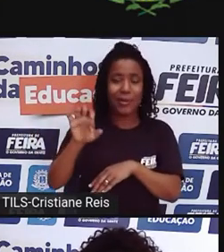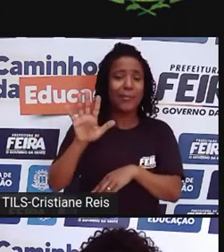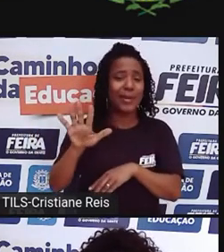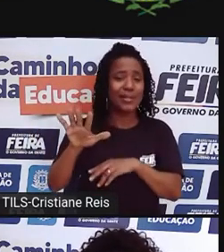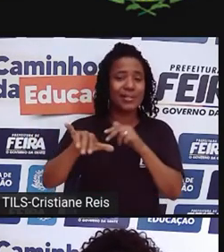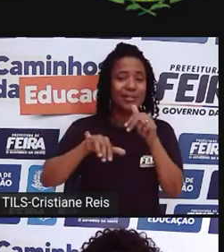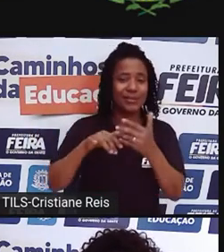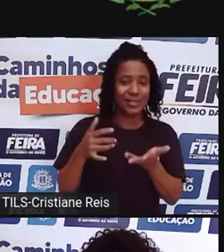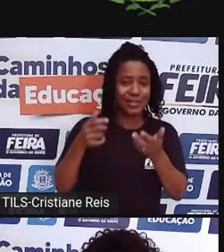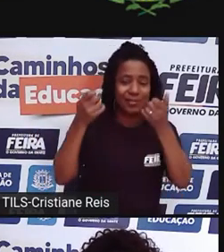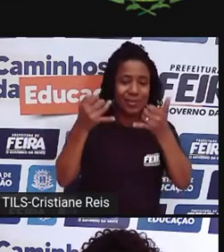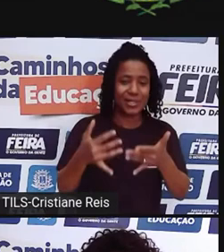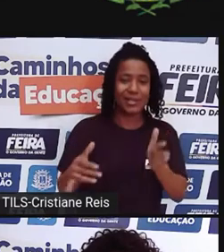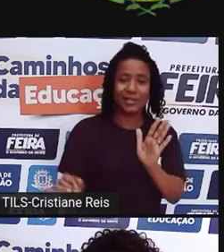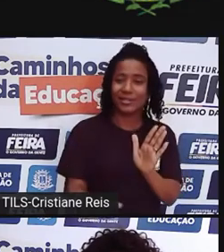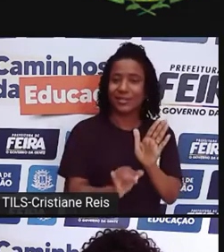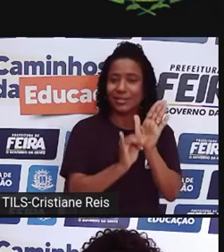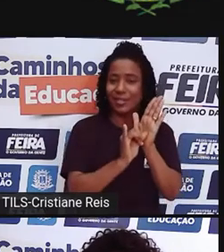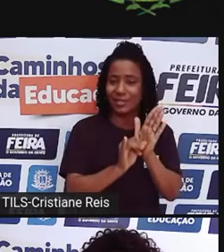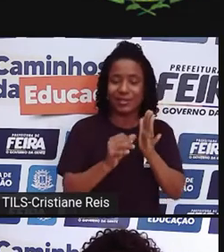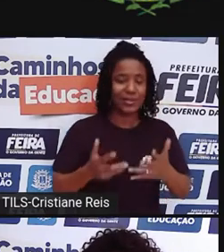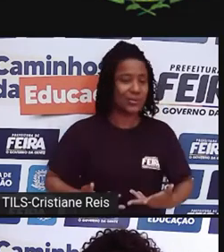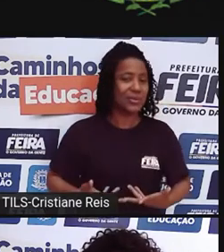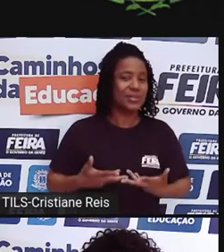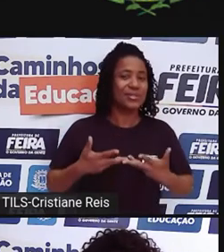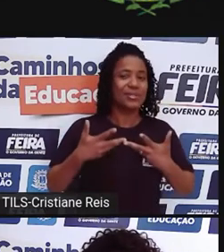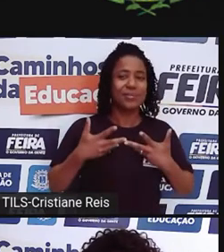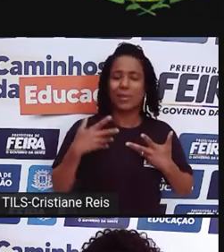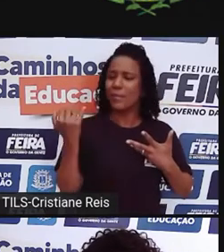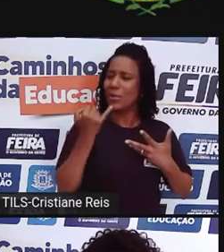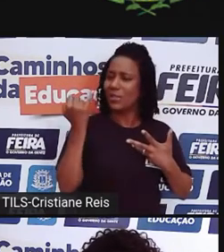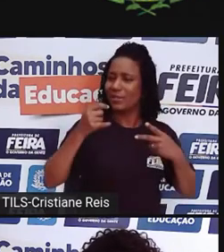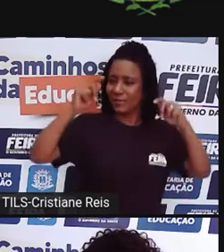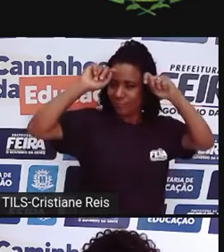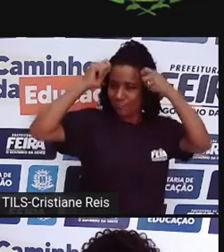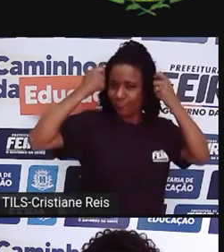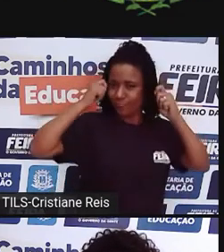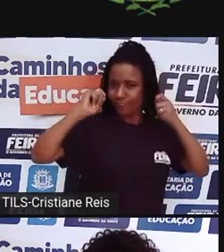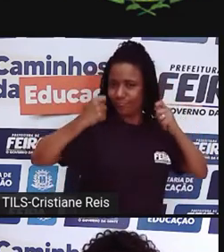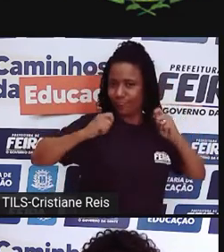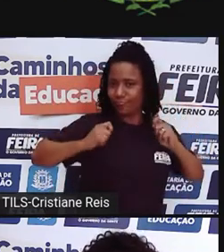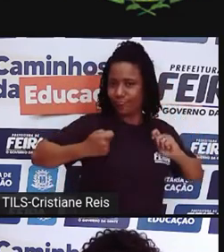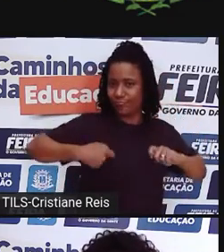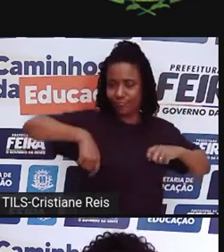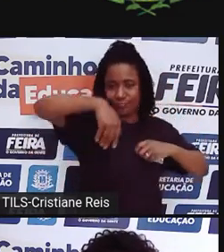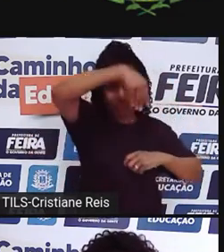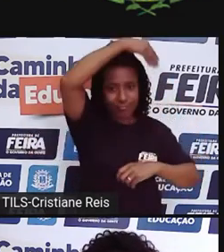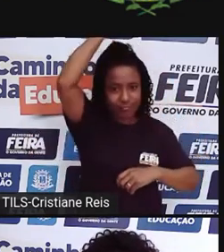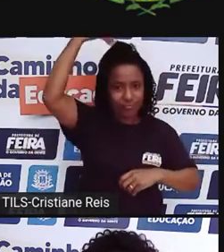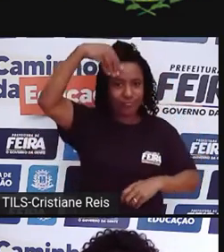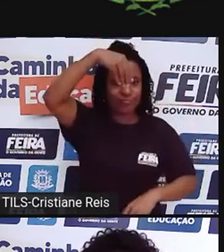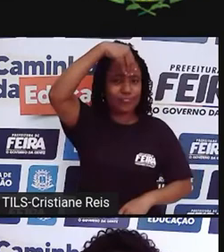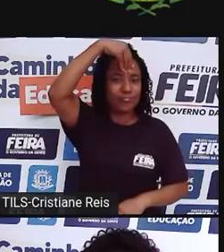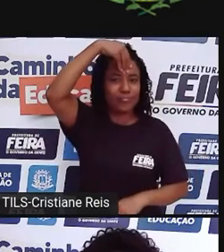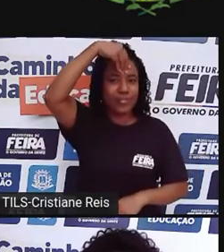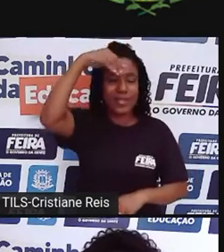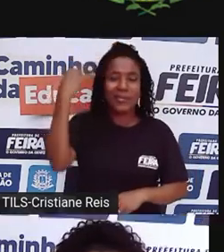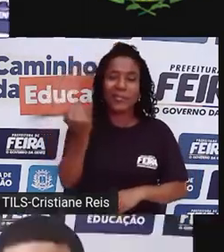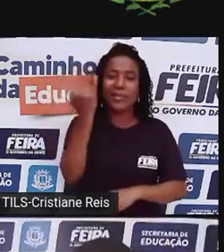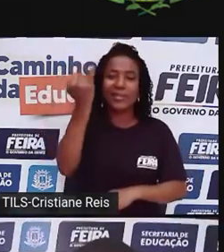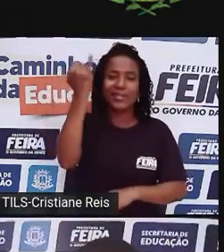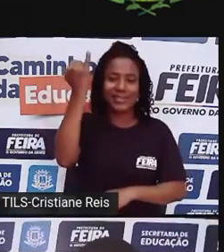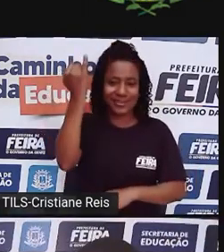de identidade, qual a importância desses adereços, né, especialmente para os nossos adolescentes?